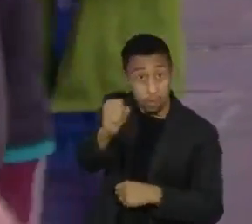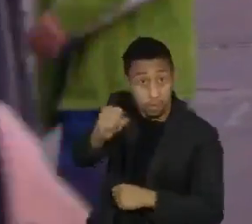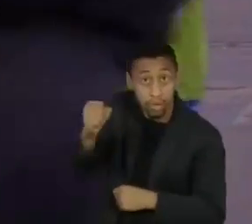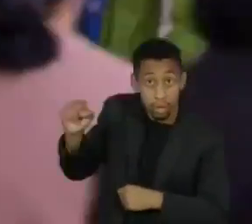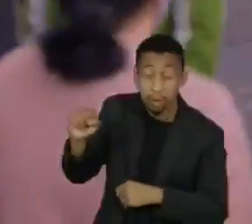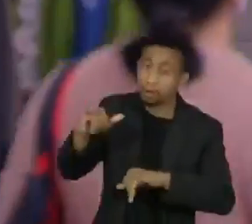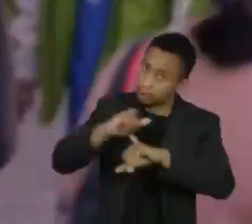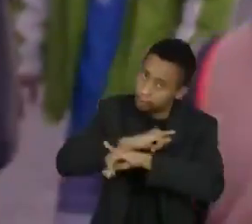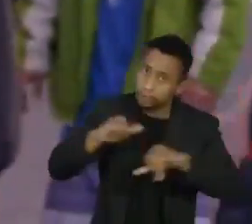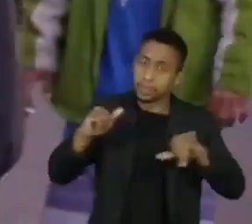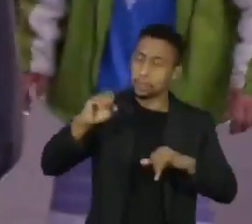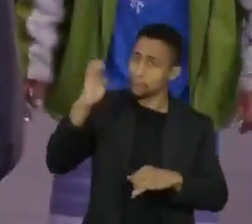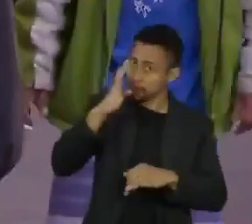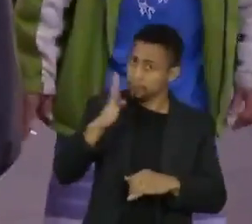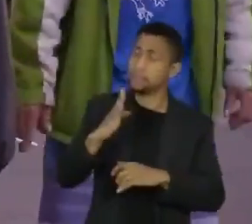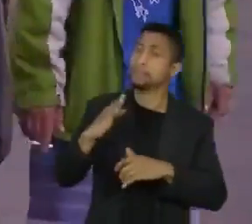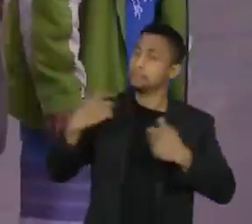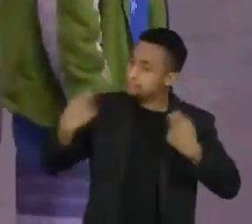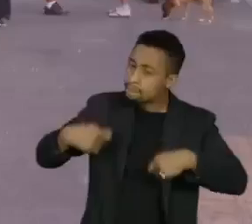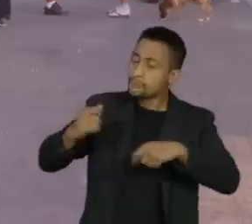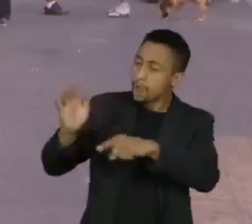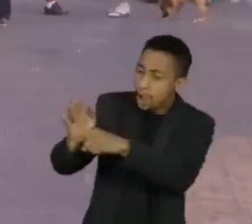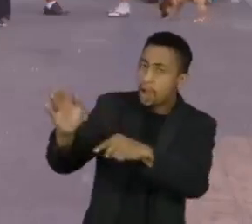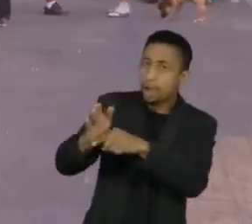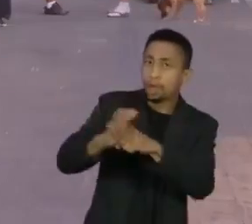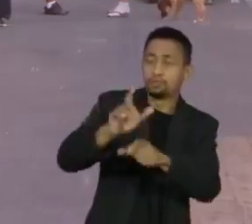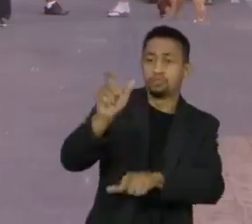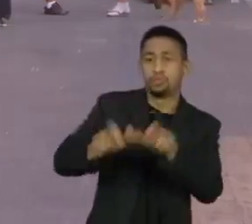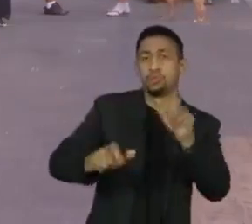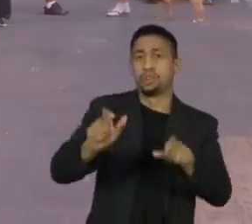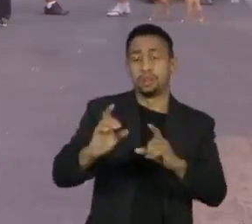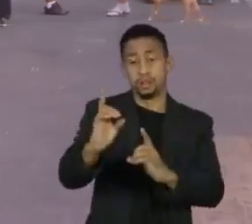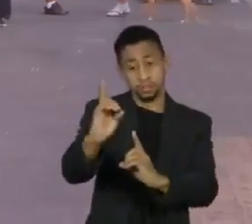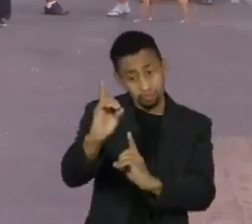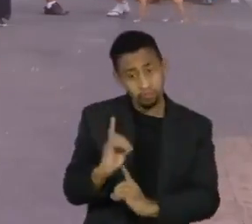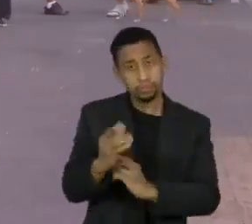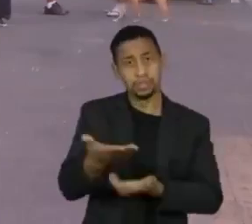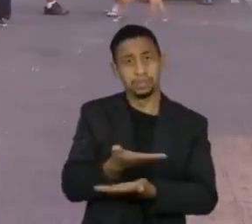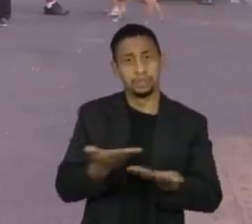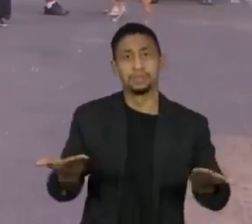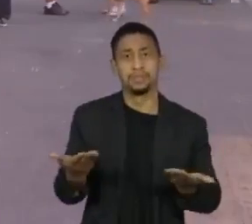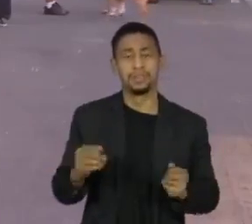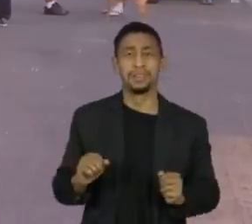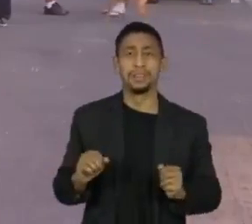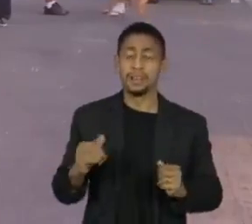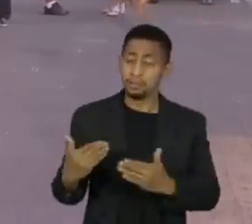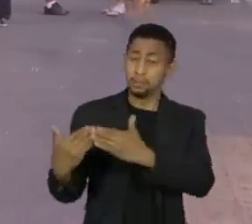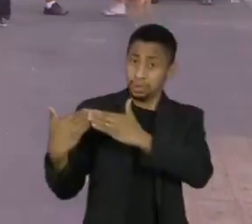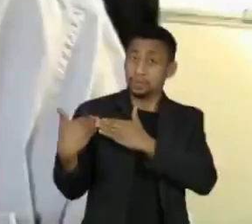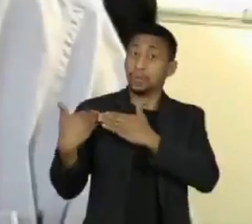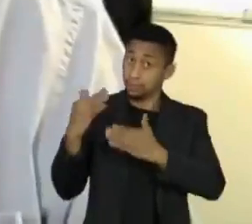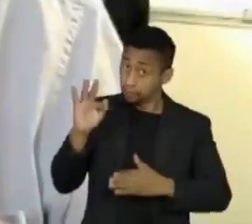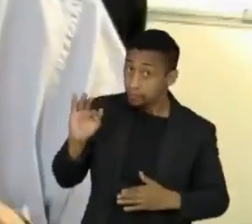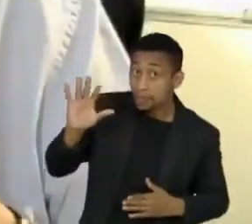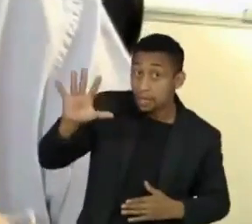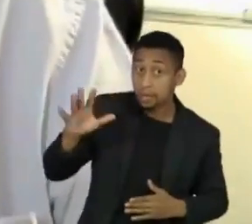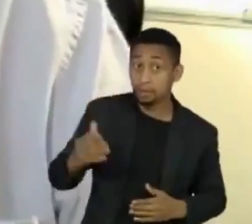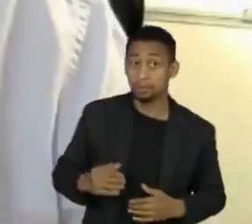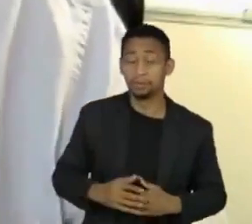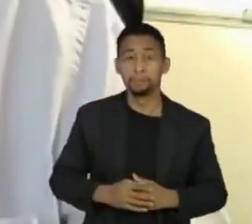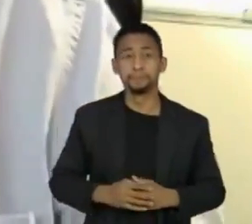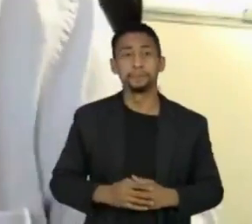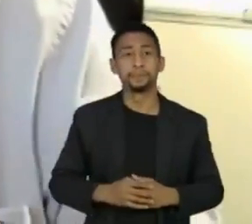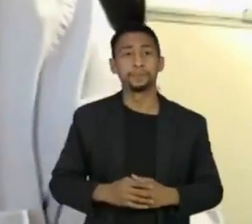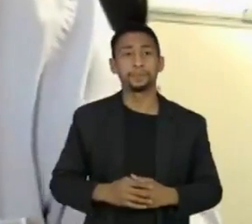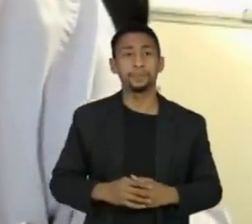que o Estado brasileiro deve garantir condições dignas de vida à sua população. Essa é uma das responsabilidades federais. A gente